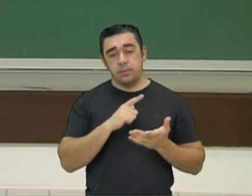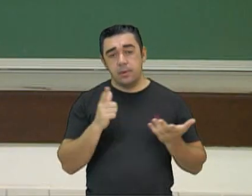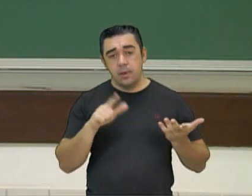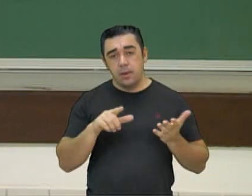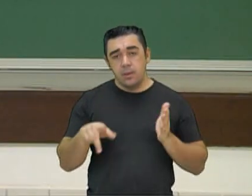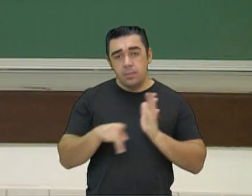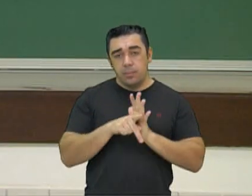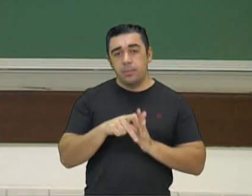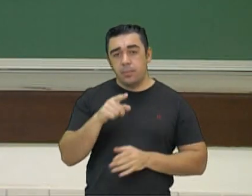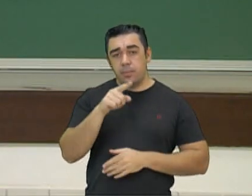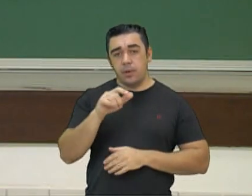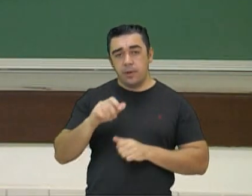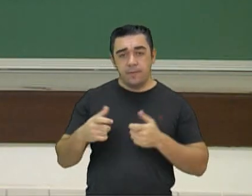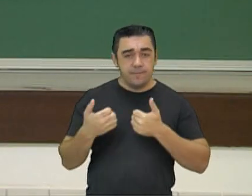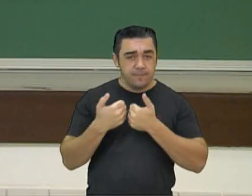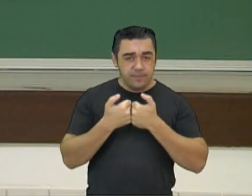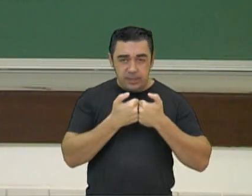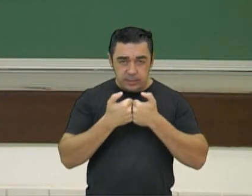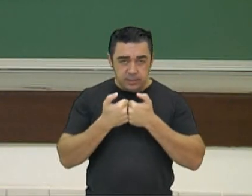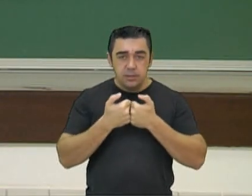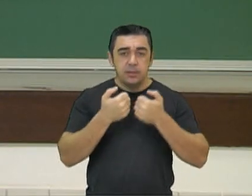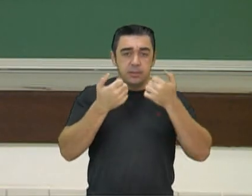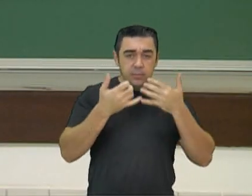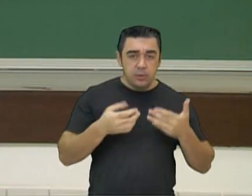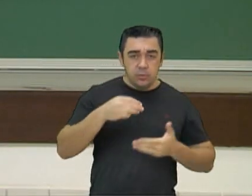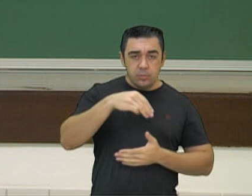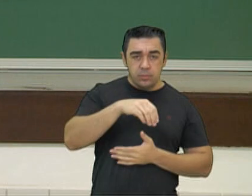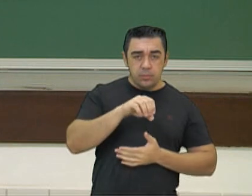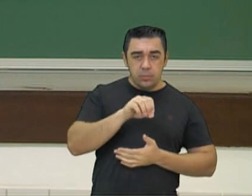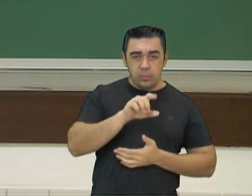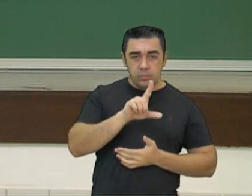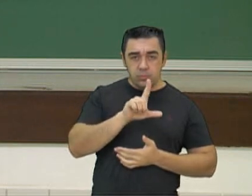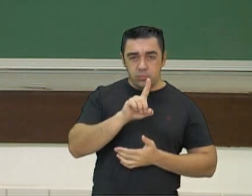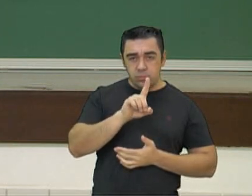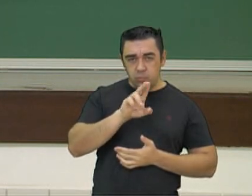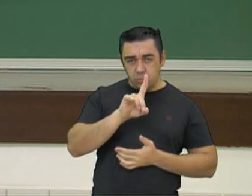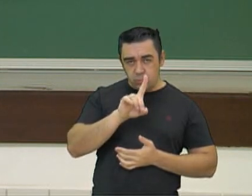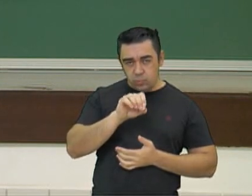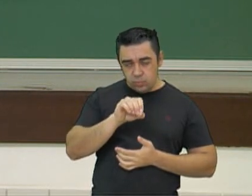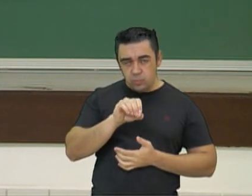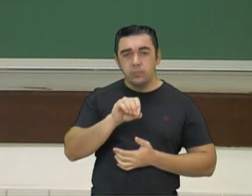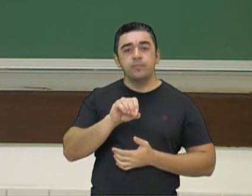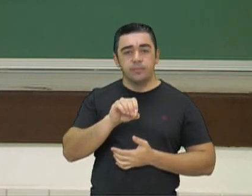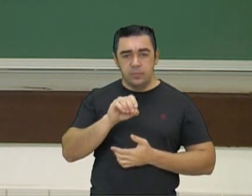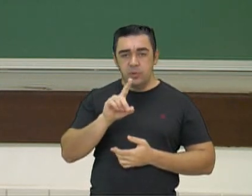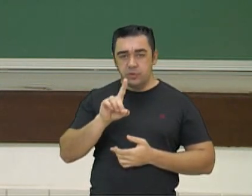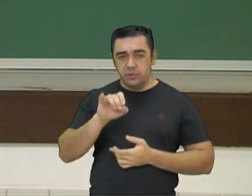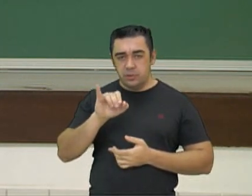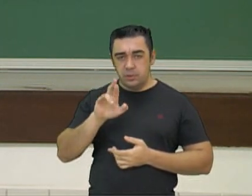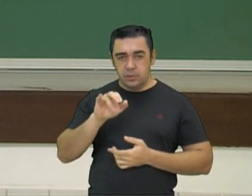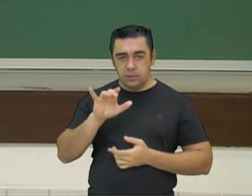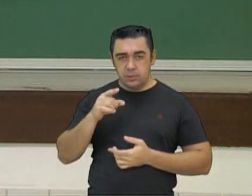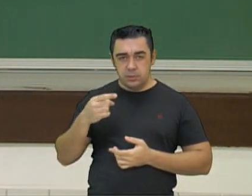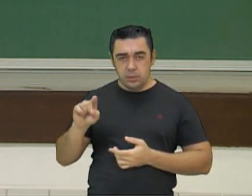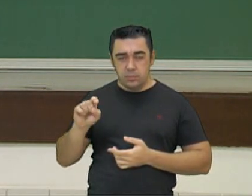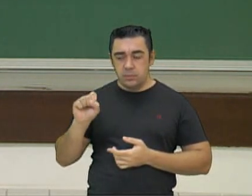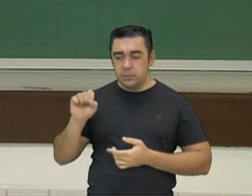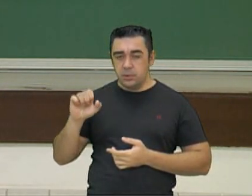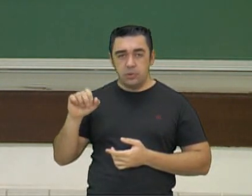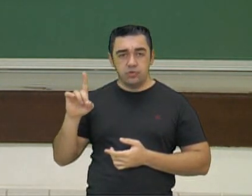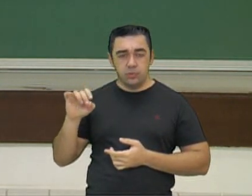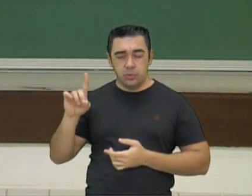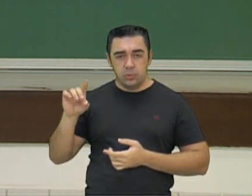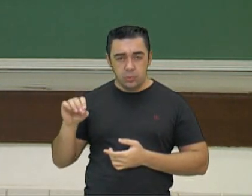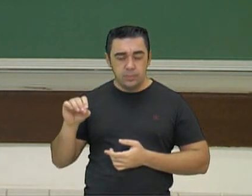sobre, uma grandeza física que está falando sobre módulo, direção e sentido, certo? Nós já falamos isso várias vezes. Que